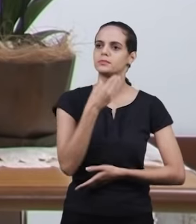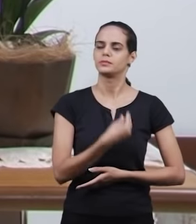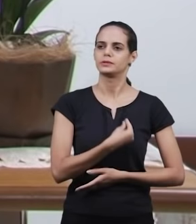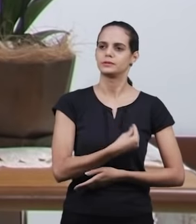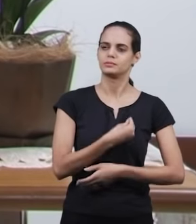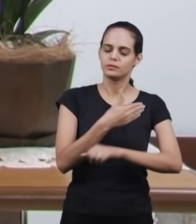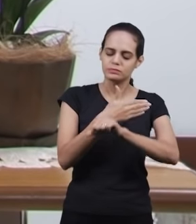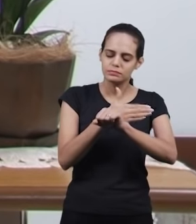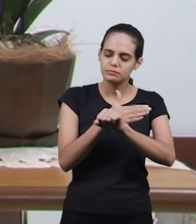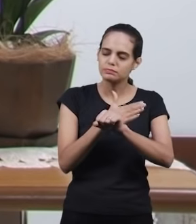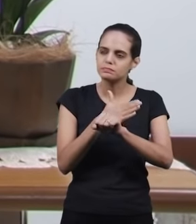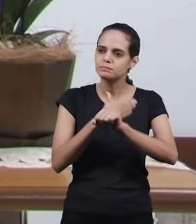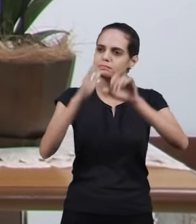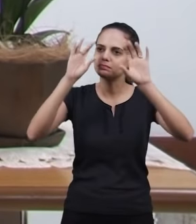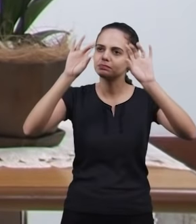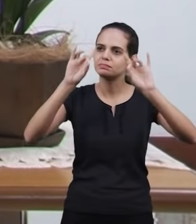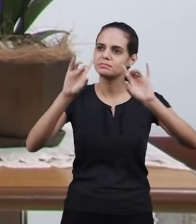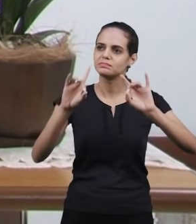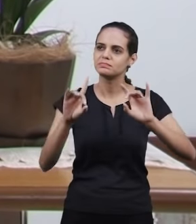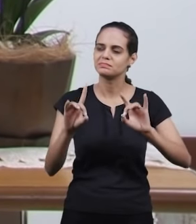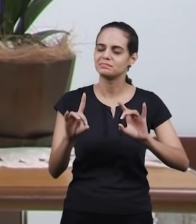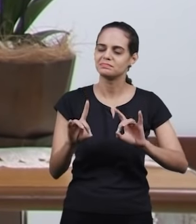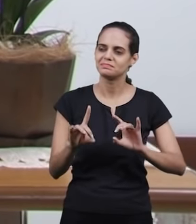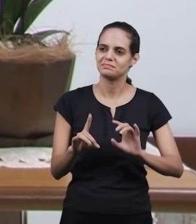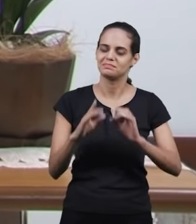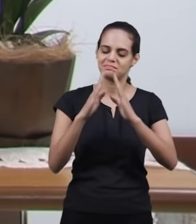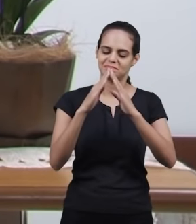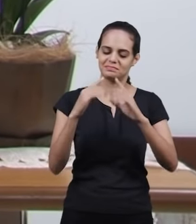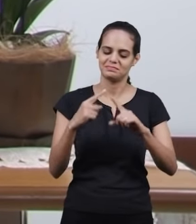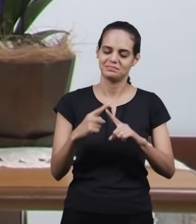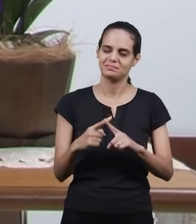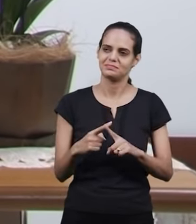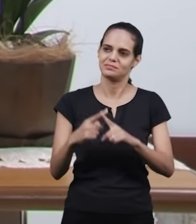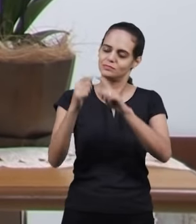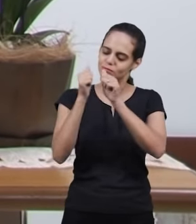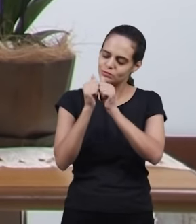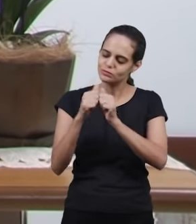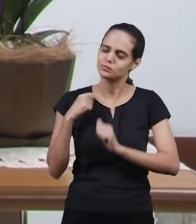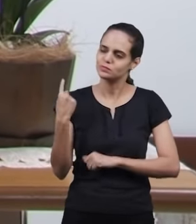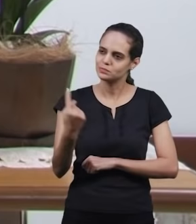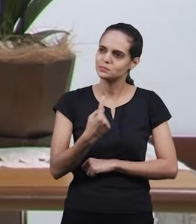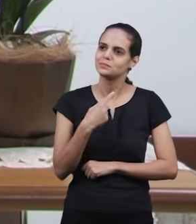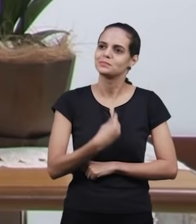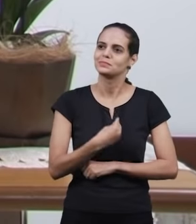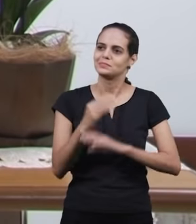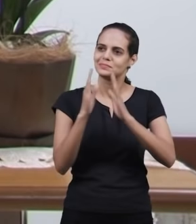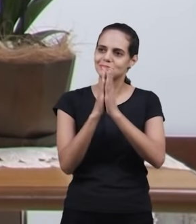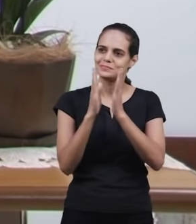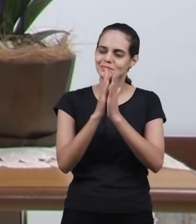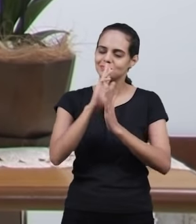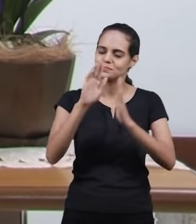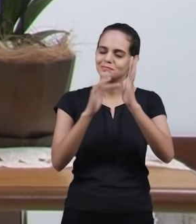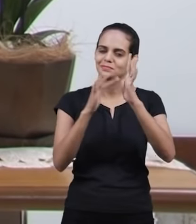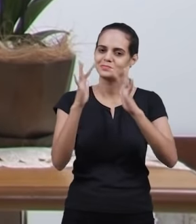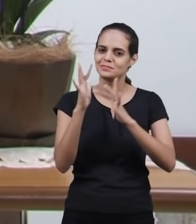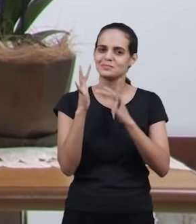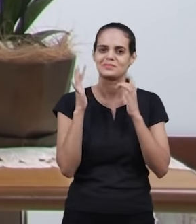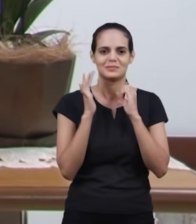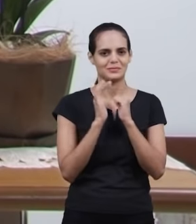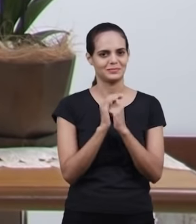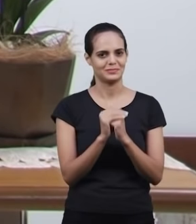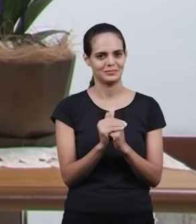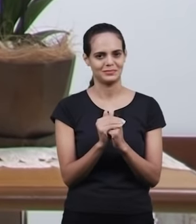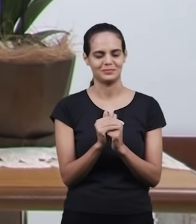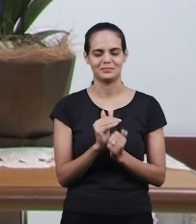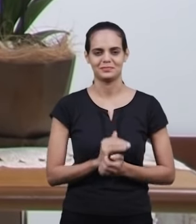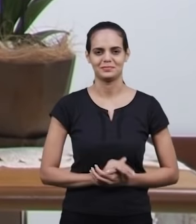para participarmos deste momento tão especial da tua igreja. Se conosco, Senhor, nós oramos em nome